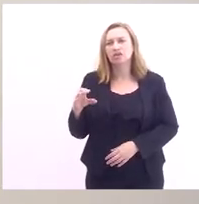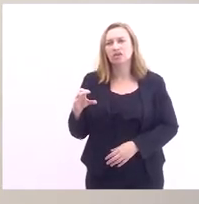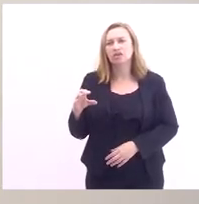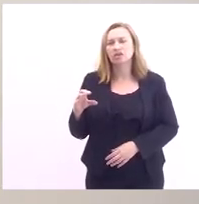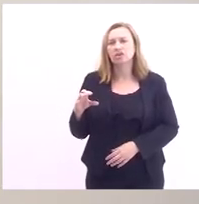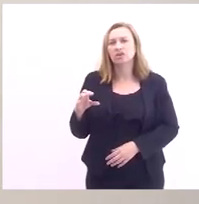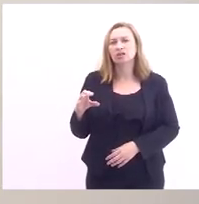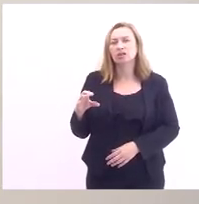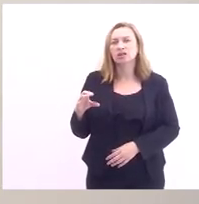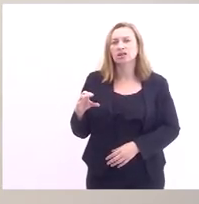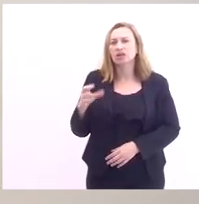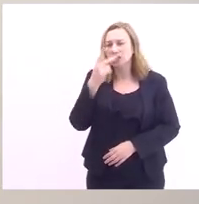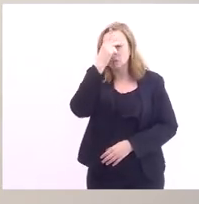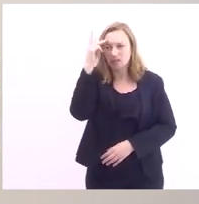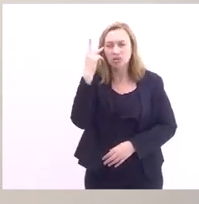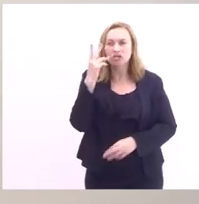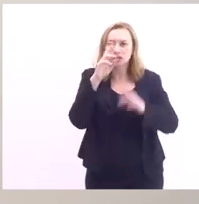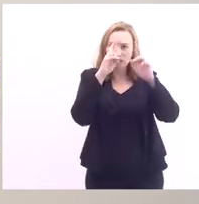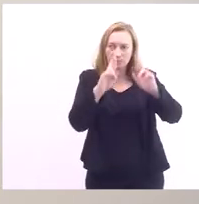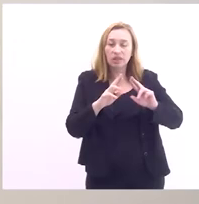porque Duque de Caxias, Guilherme,